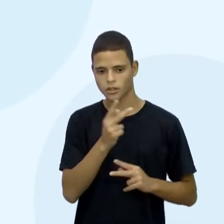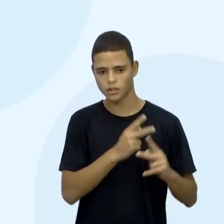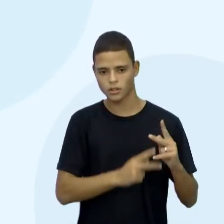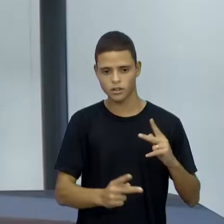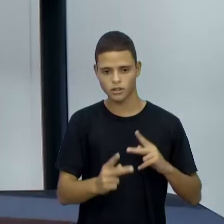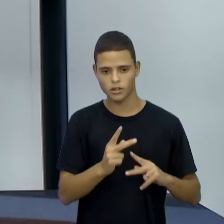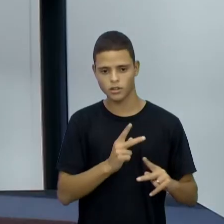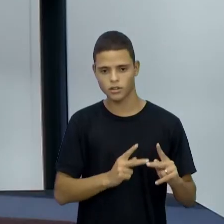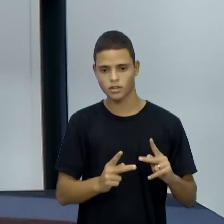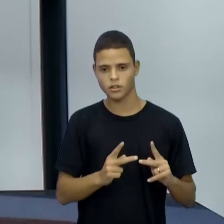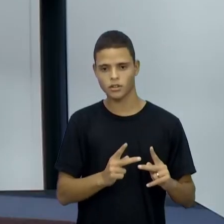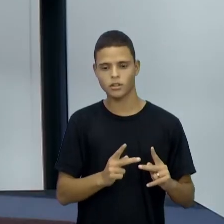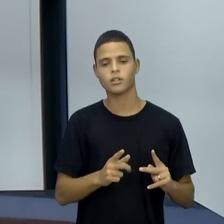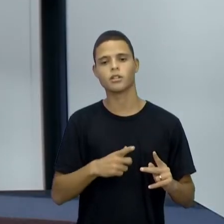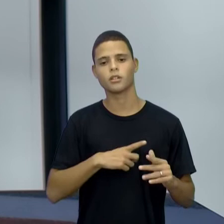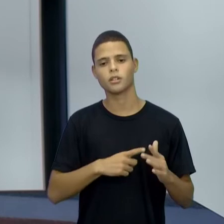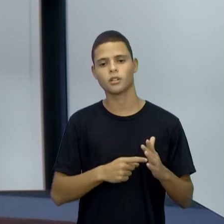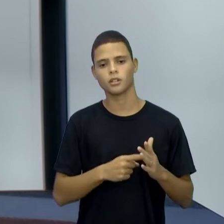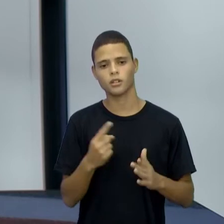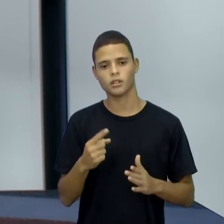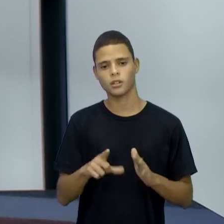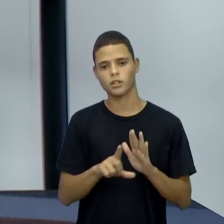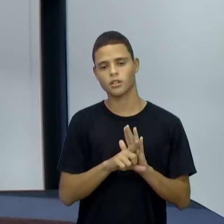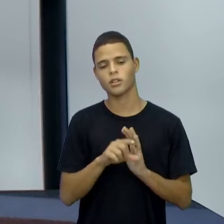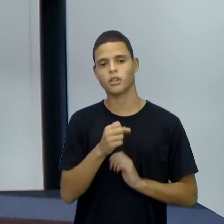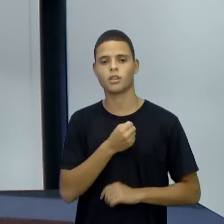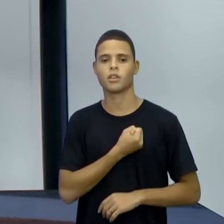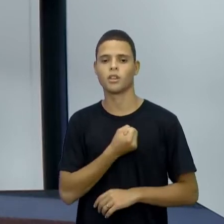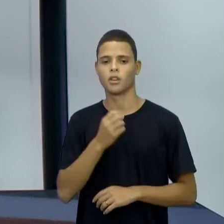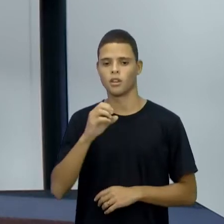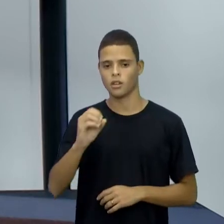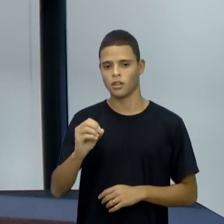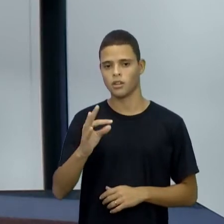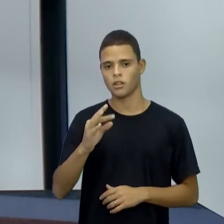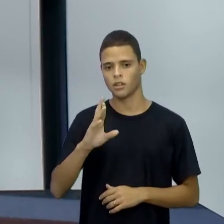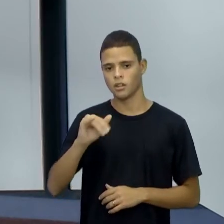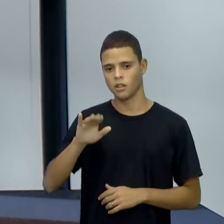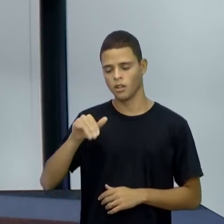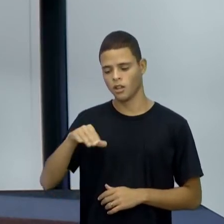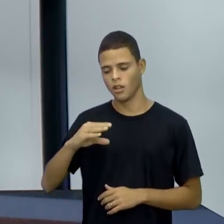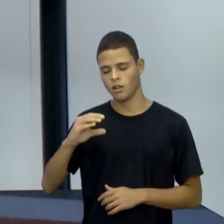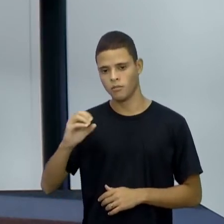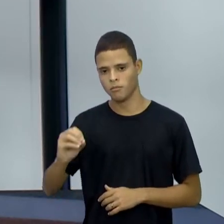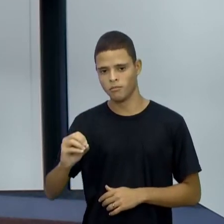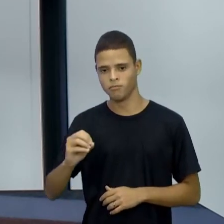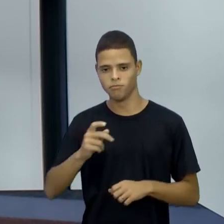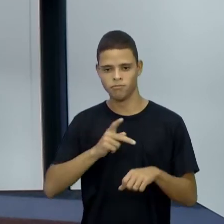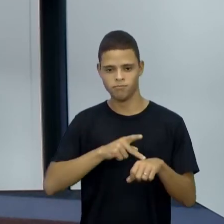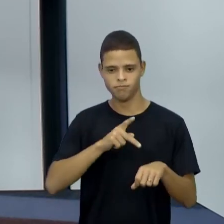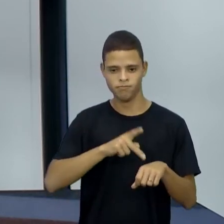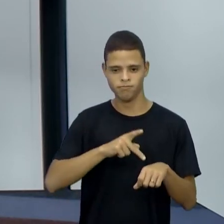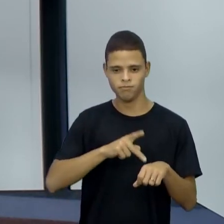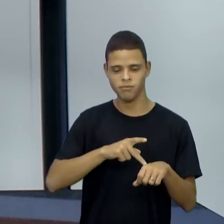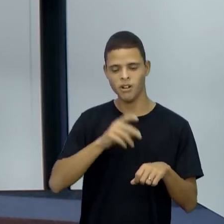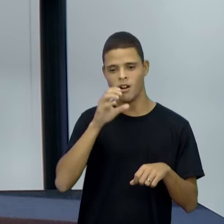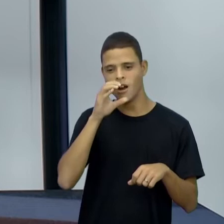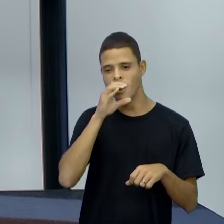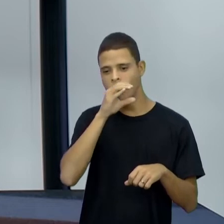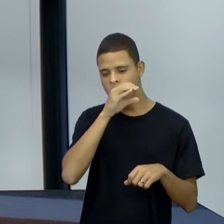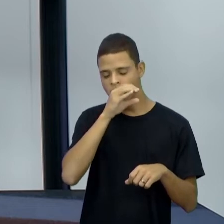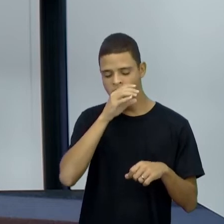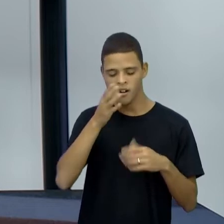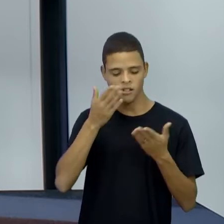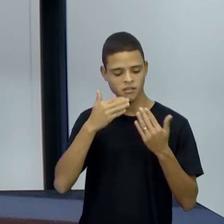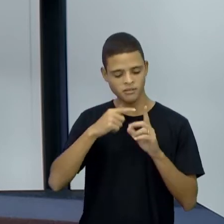rocha, pela lei zero da termodinâmica, né? O calor flui ali daquela rocha para a